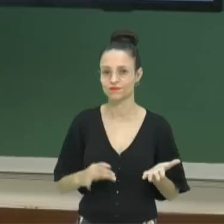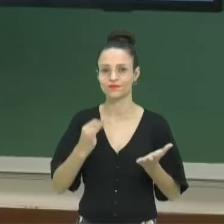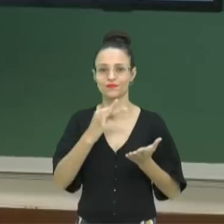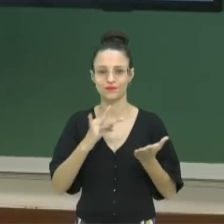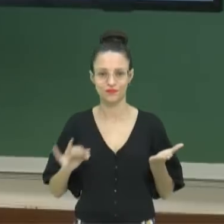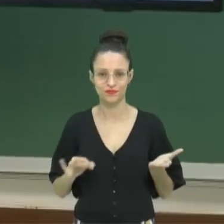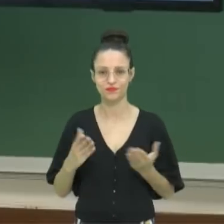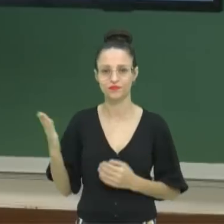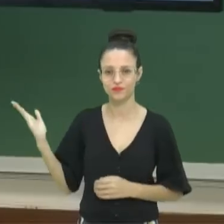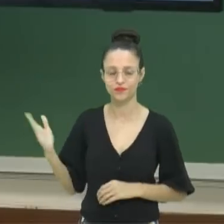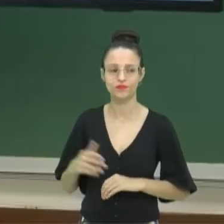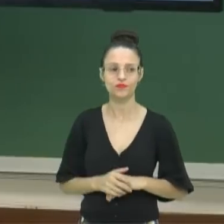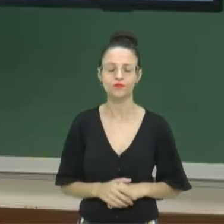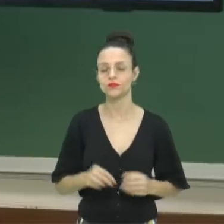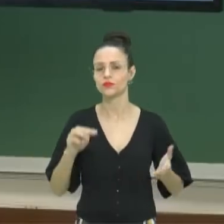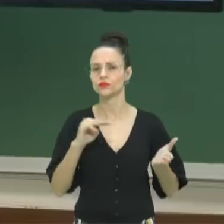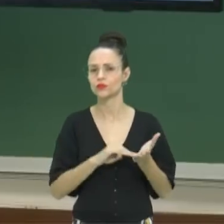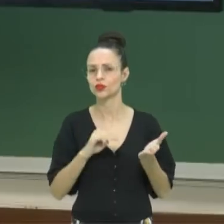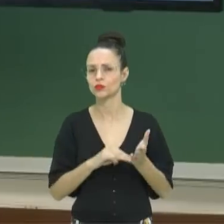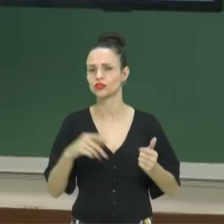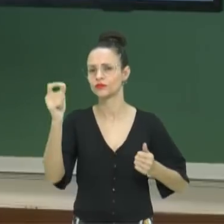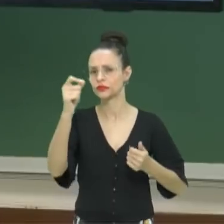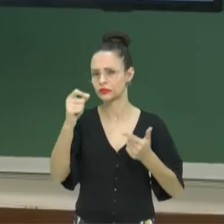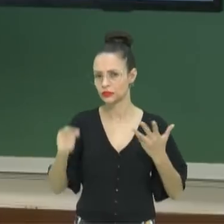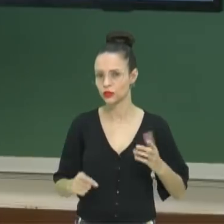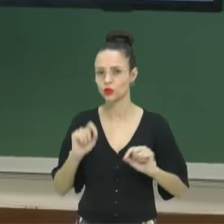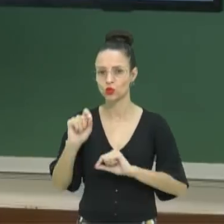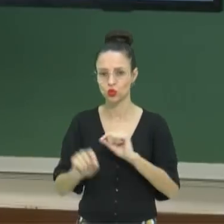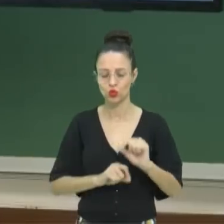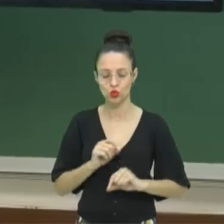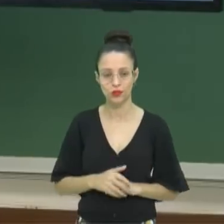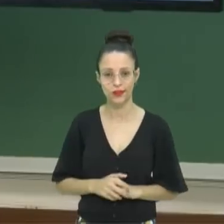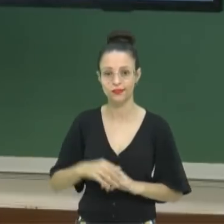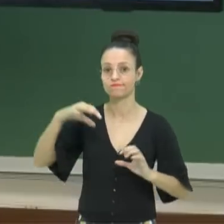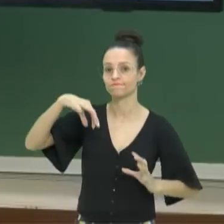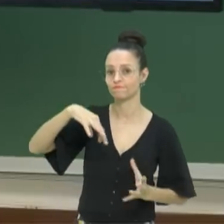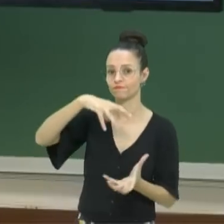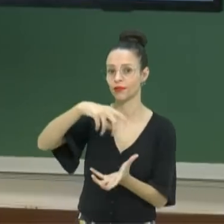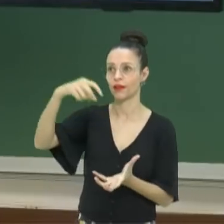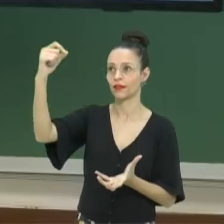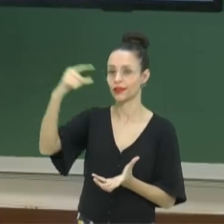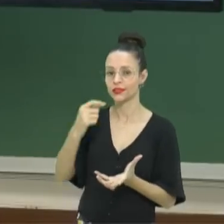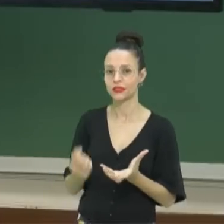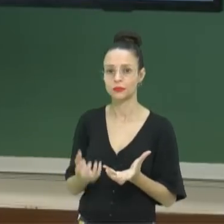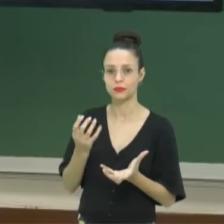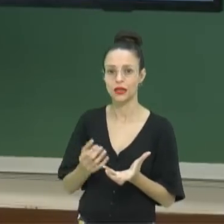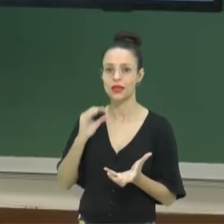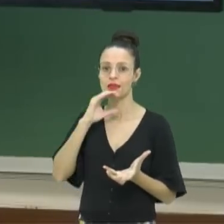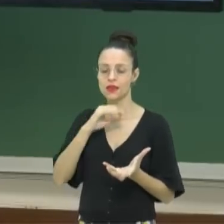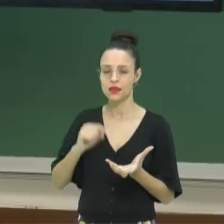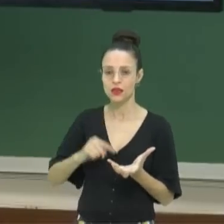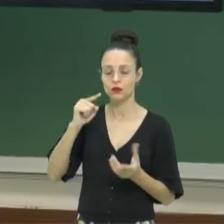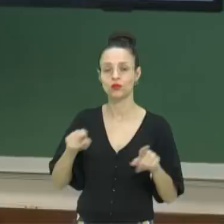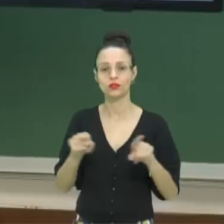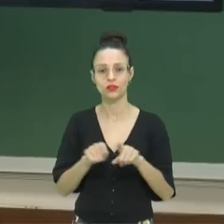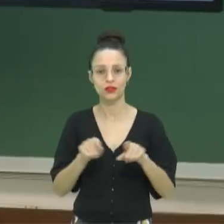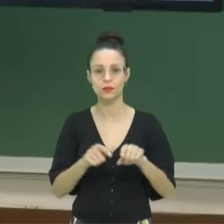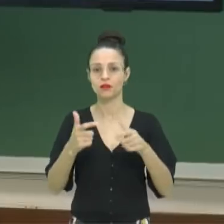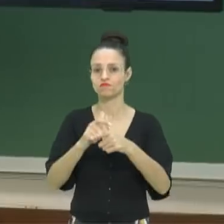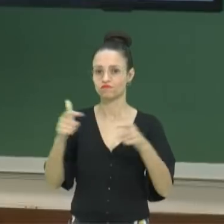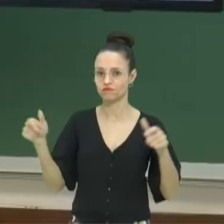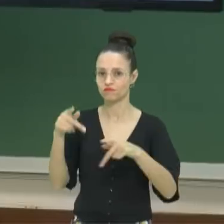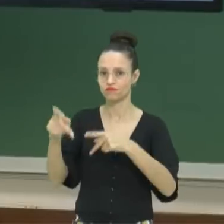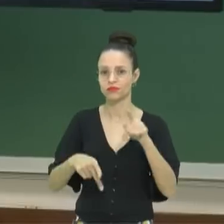Corrigindo, as razões são o aquecimento global, crescimento do país e